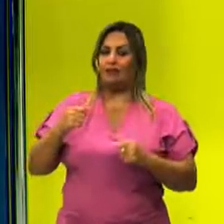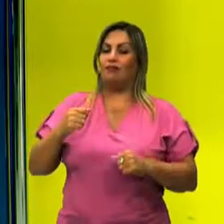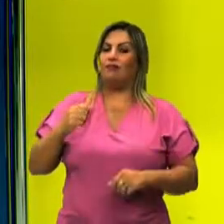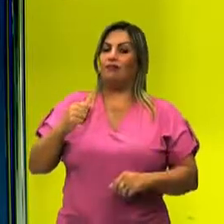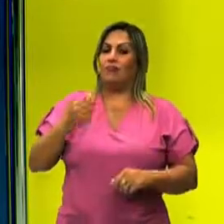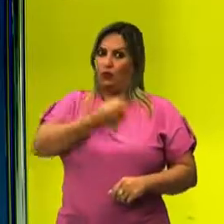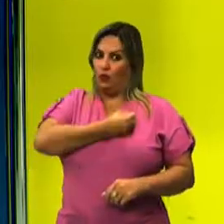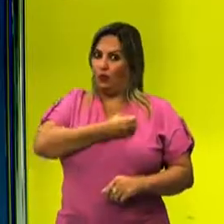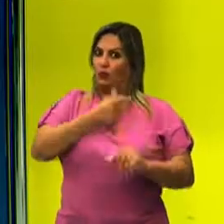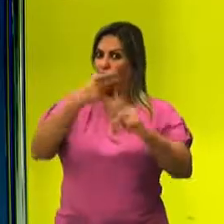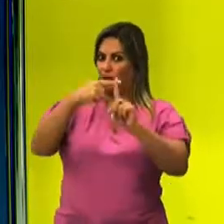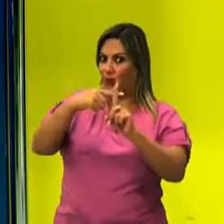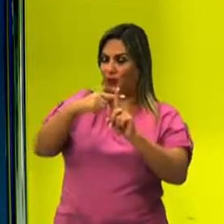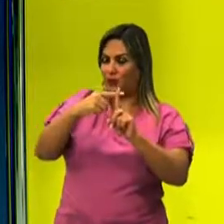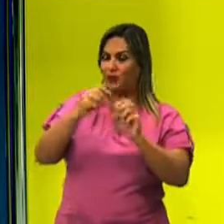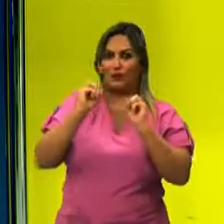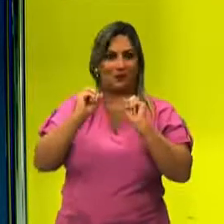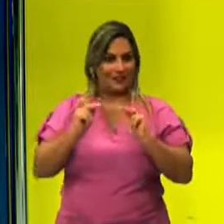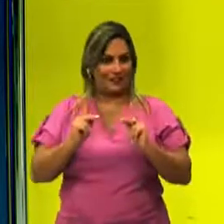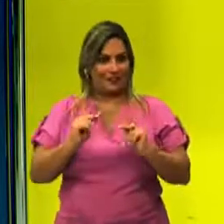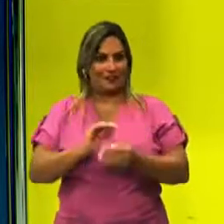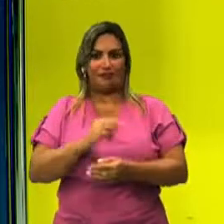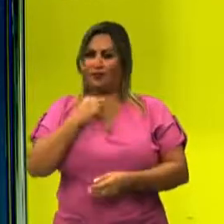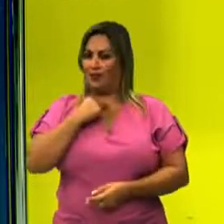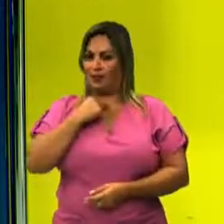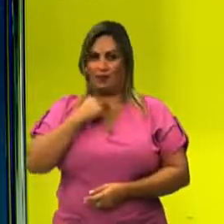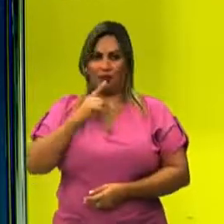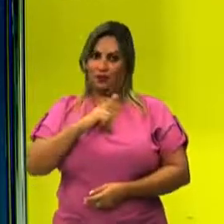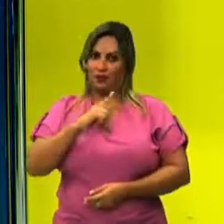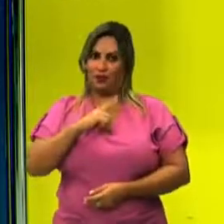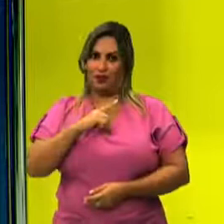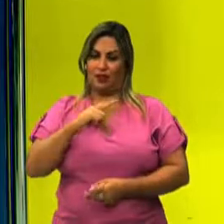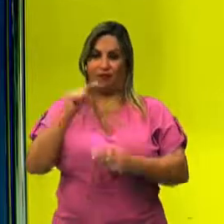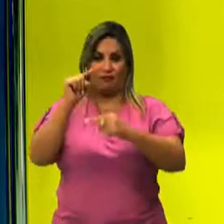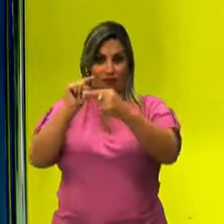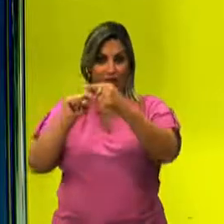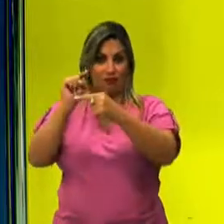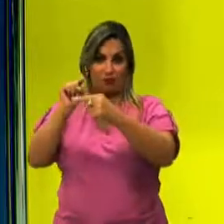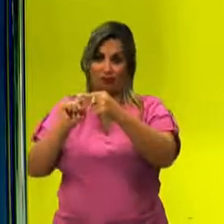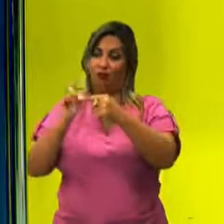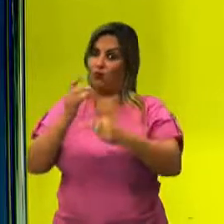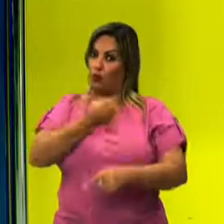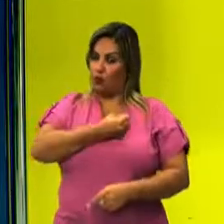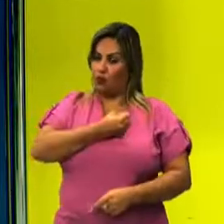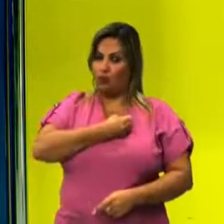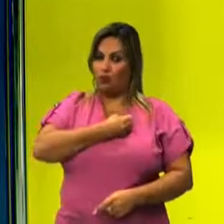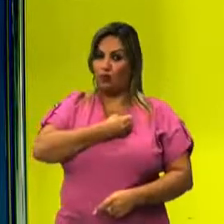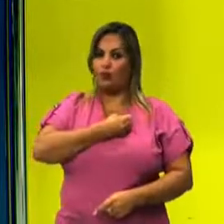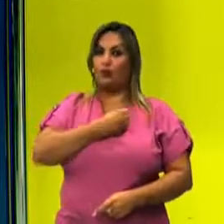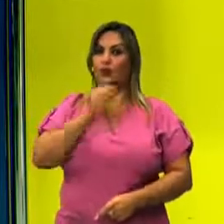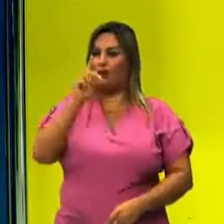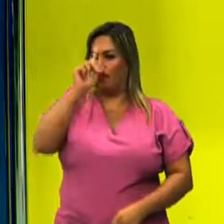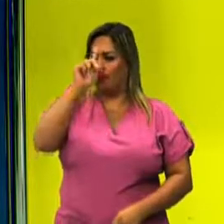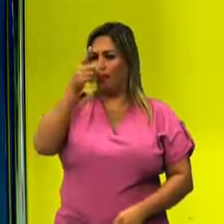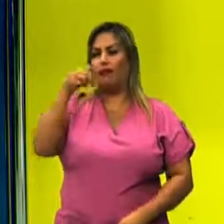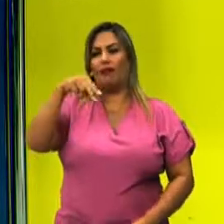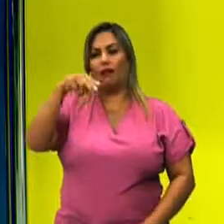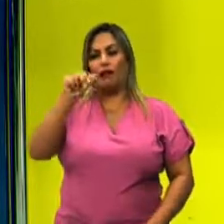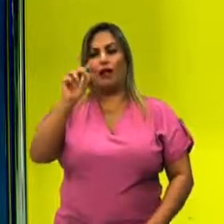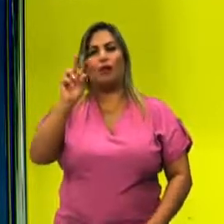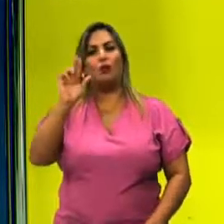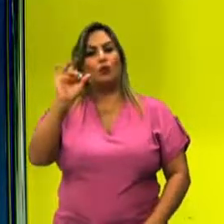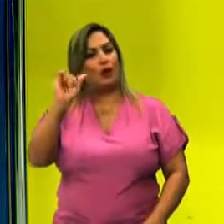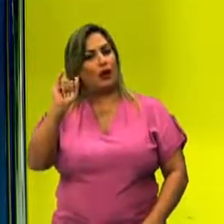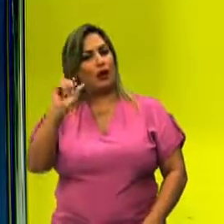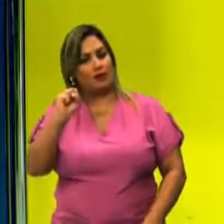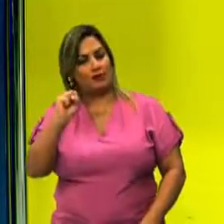expoentes positivos Ok e não pode ter fracionário só números o que naturais